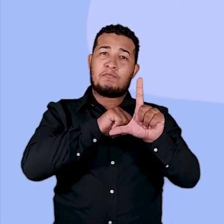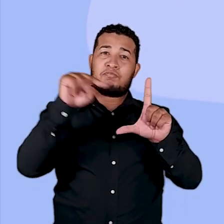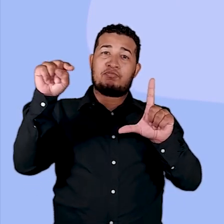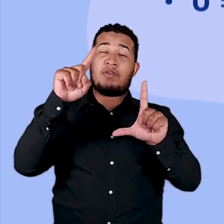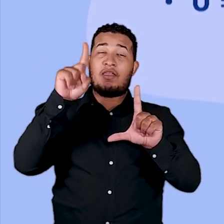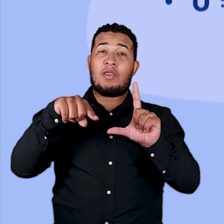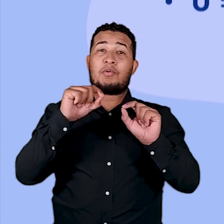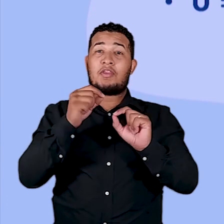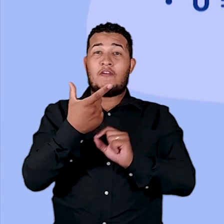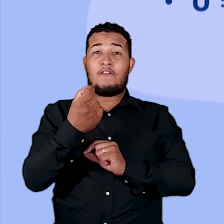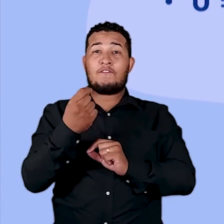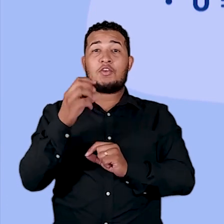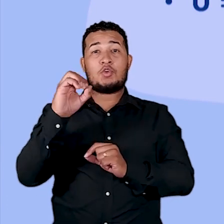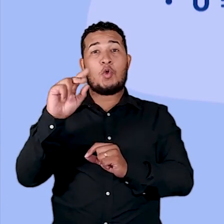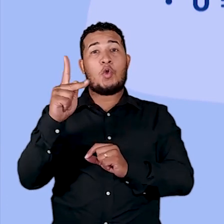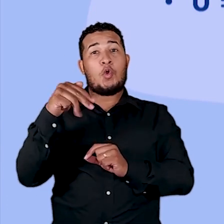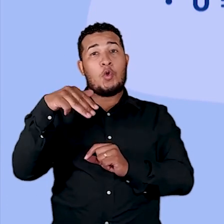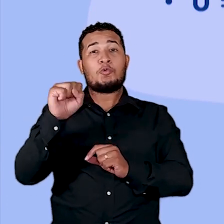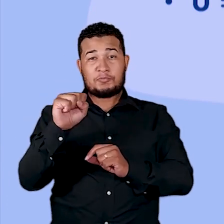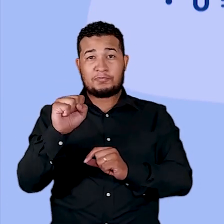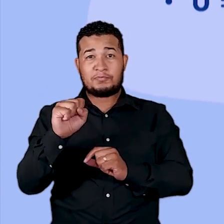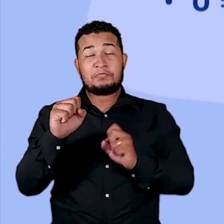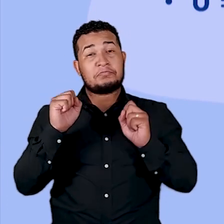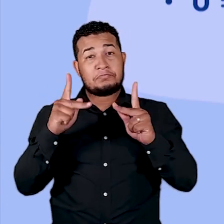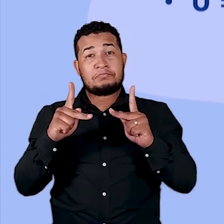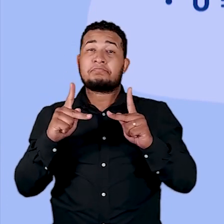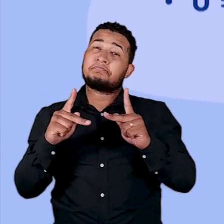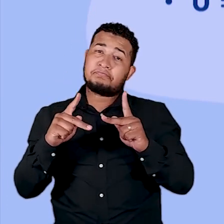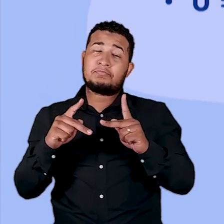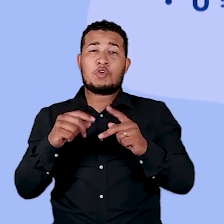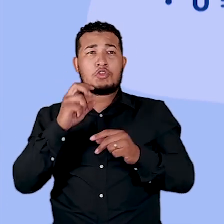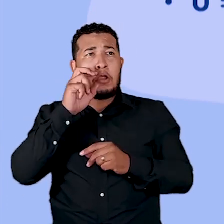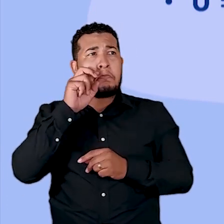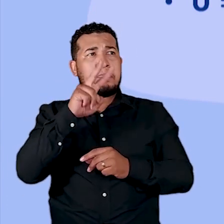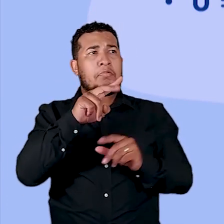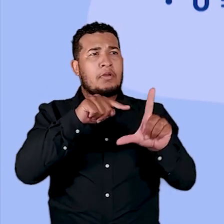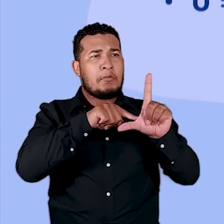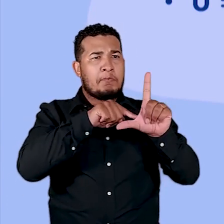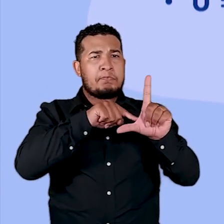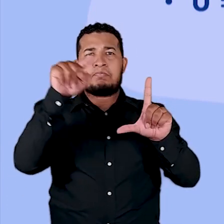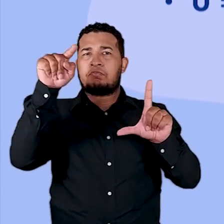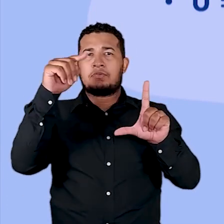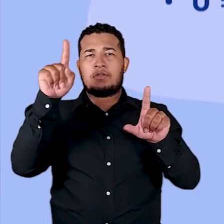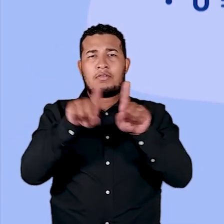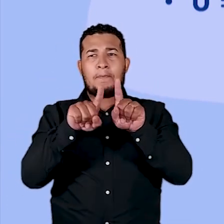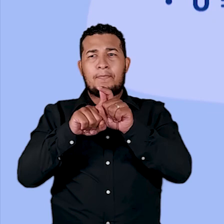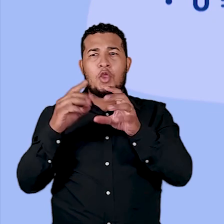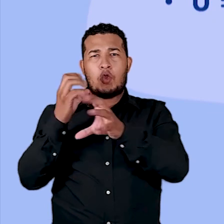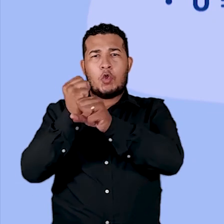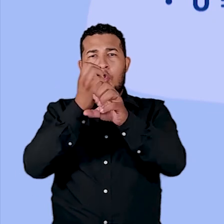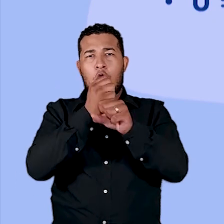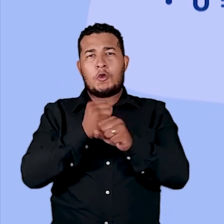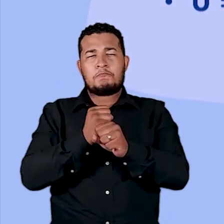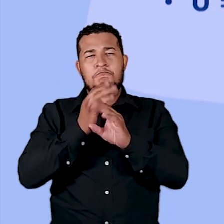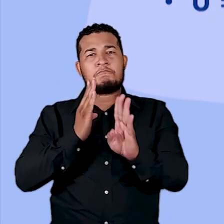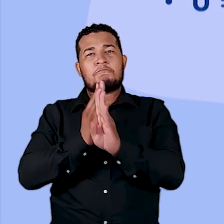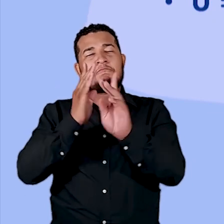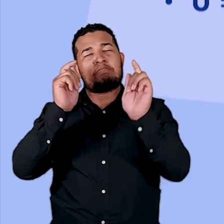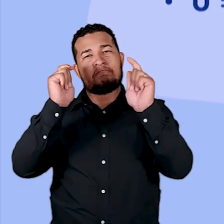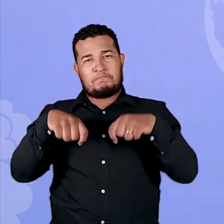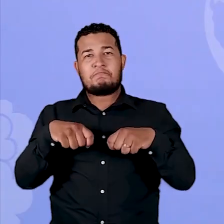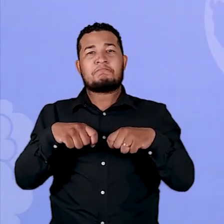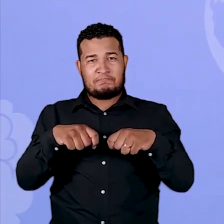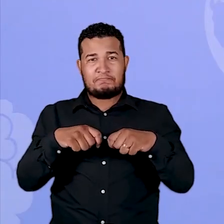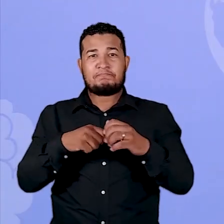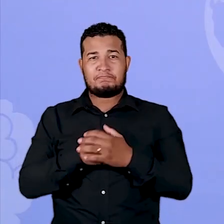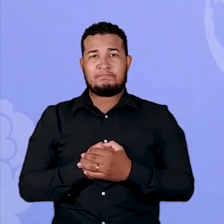a nossa reta, ele vale 20 ohms, beleza? Então, só olhando para o nosso gráfico aí, fazendo a continha, a gente consegue